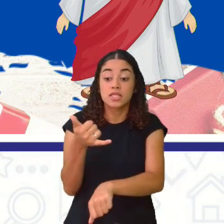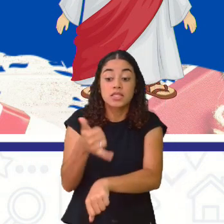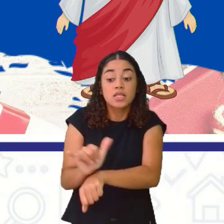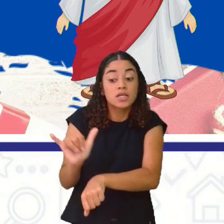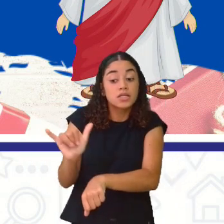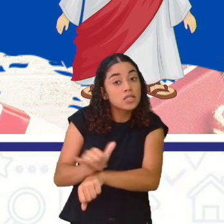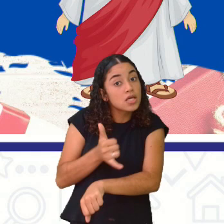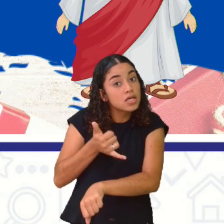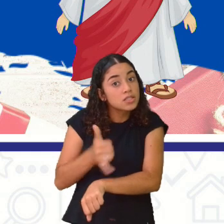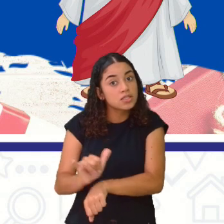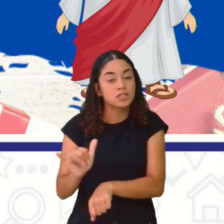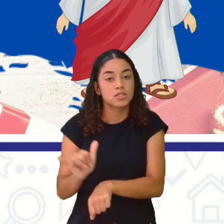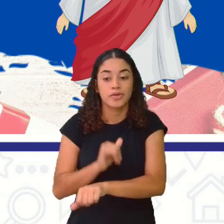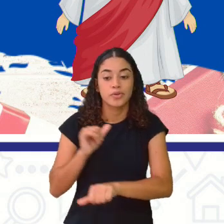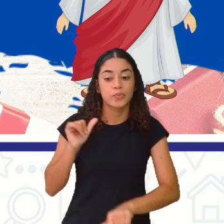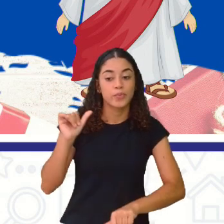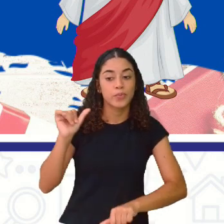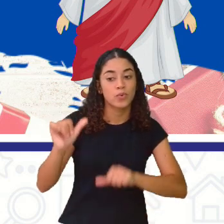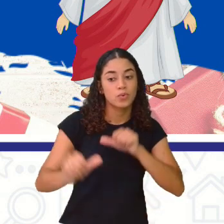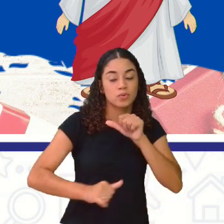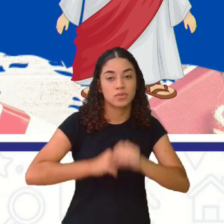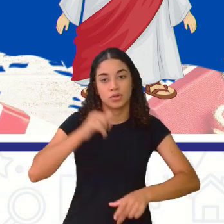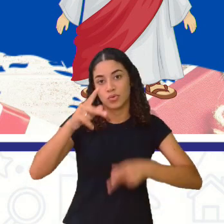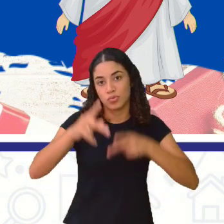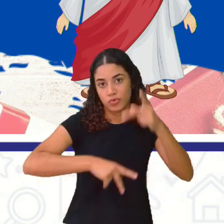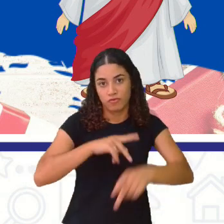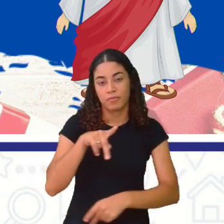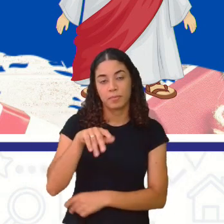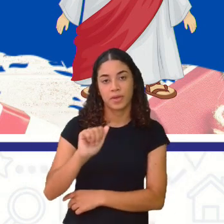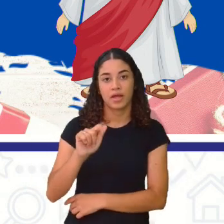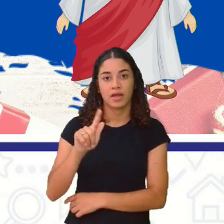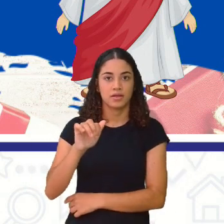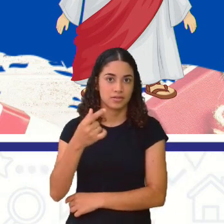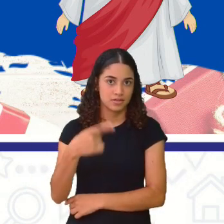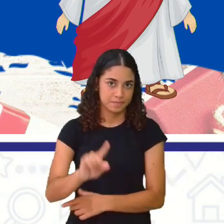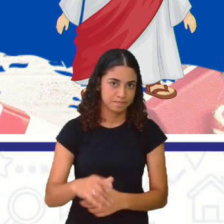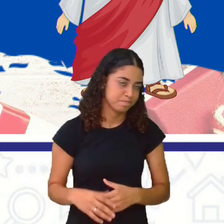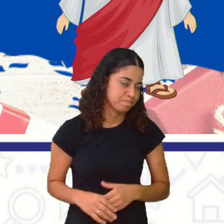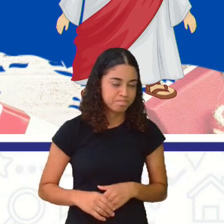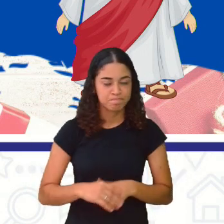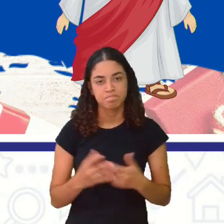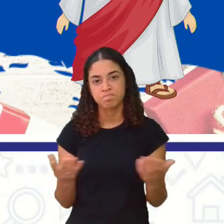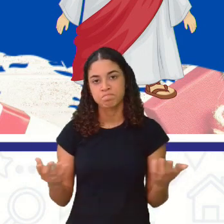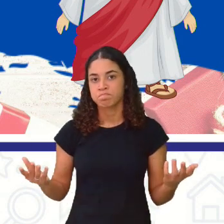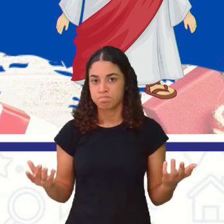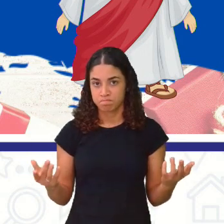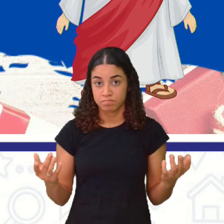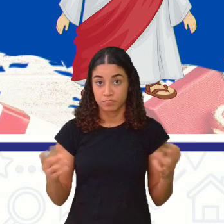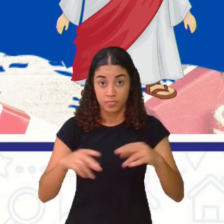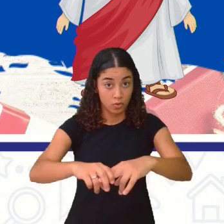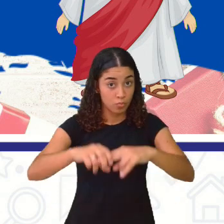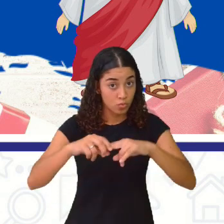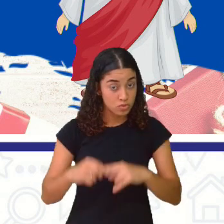de conversão, né, dos chamados povos pagãos, né? Então, nesse sentido,